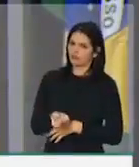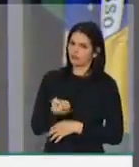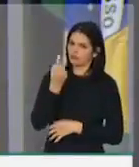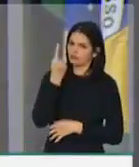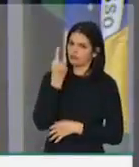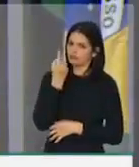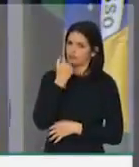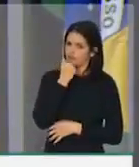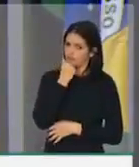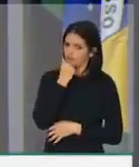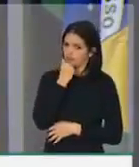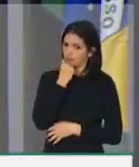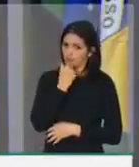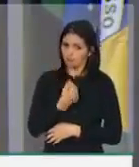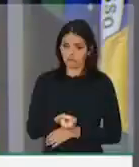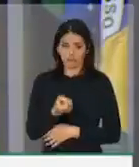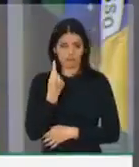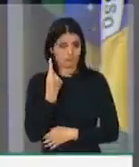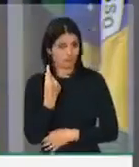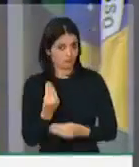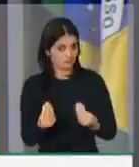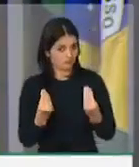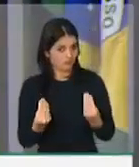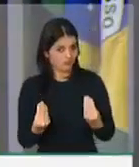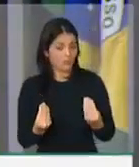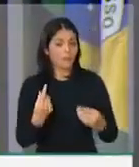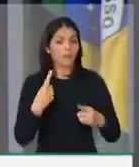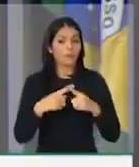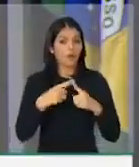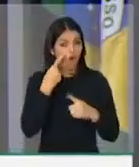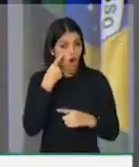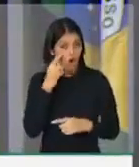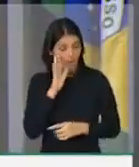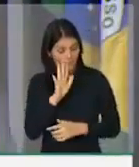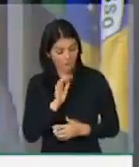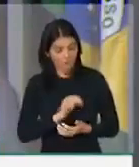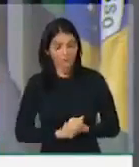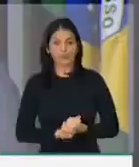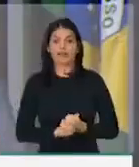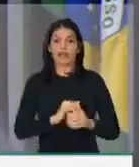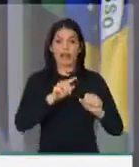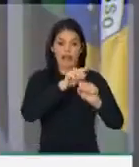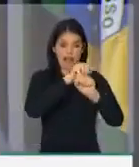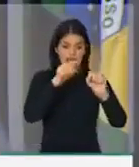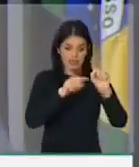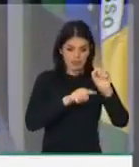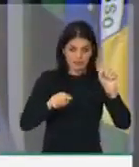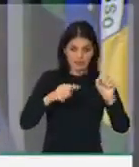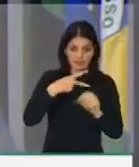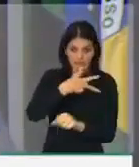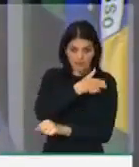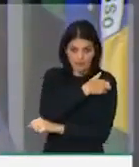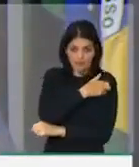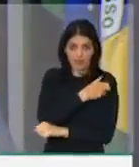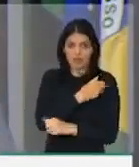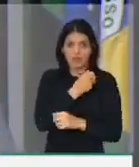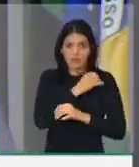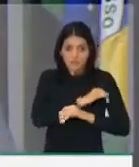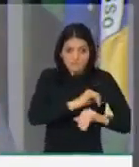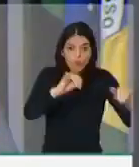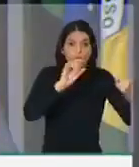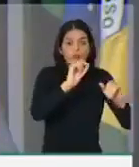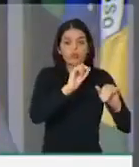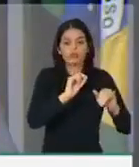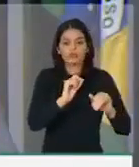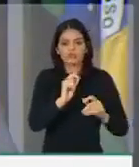para não falar outra coisa porque ele é só as 300 Que informou em nota que não